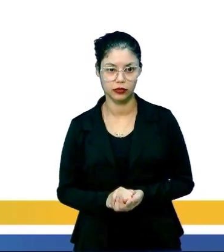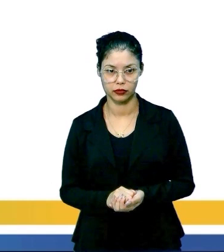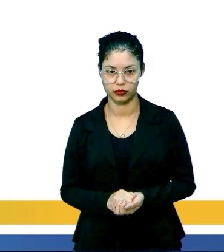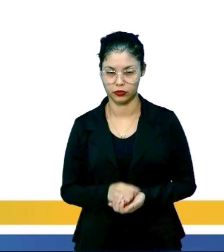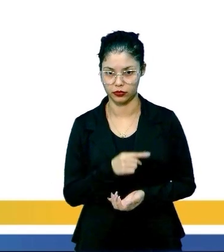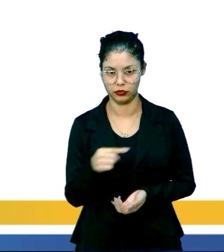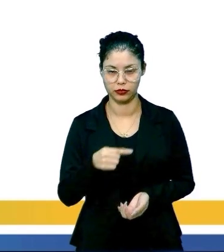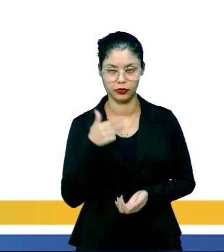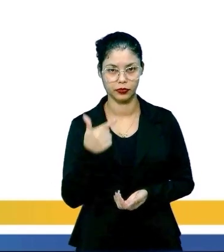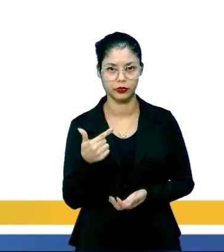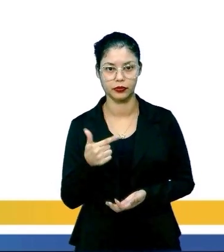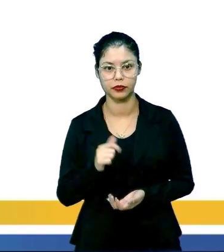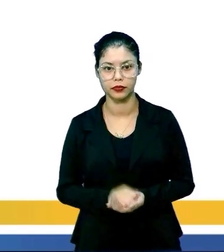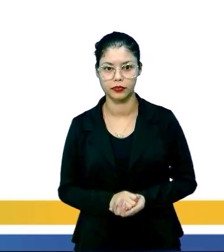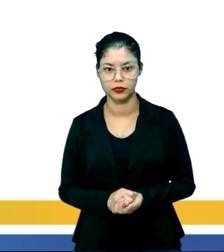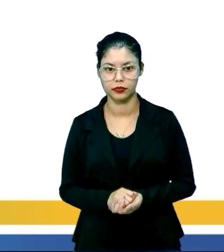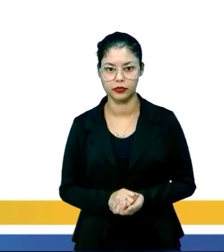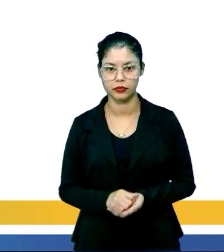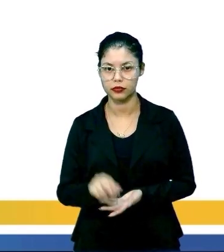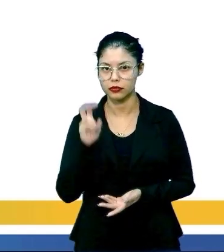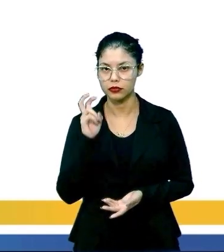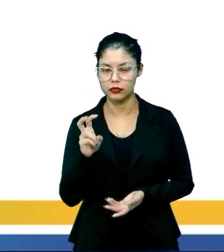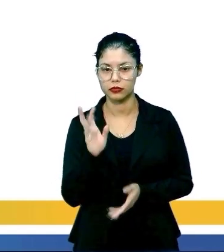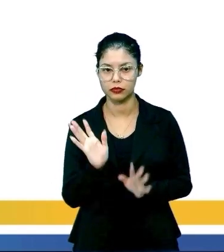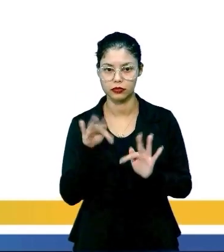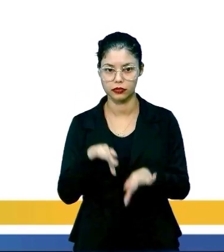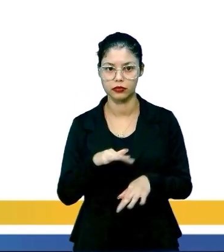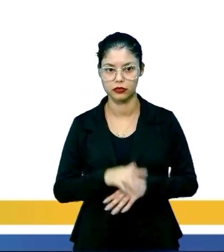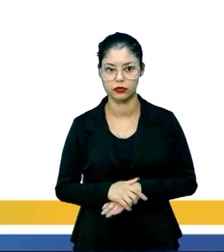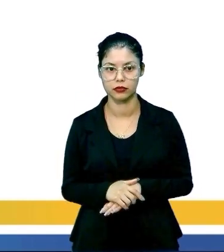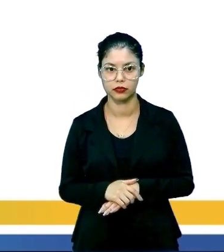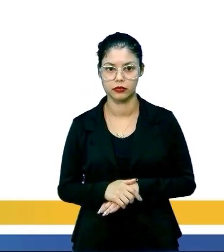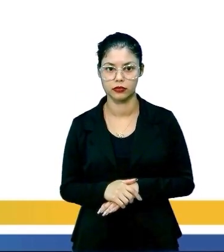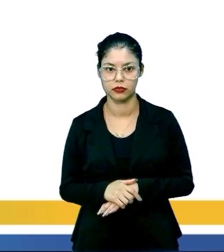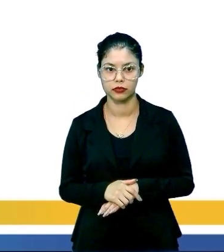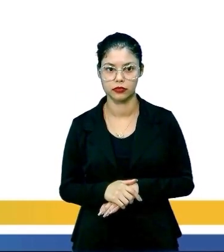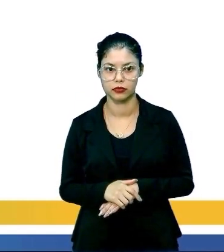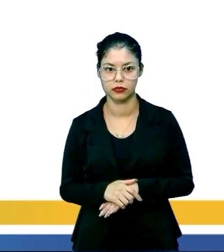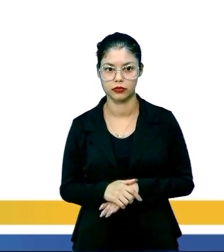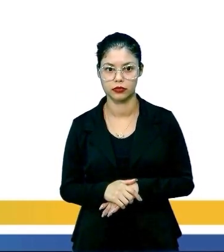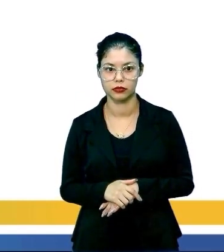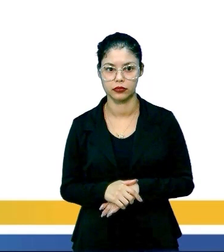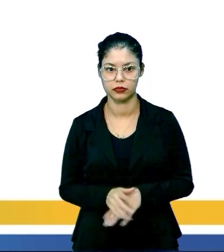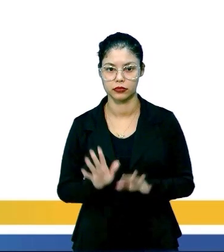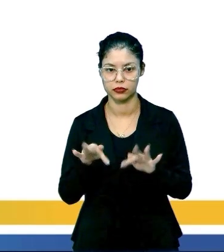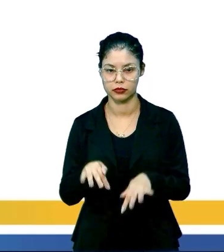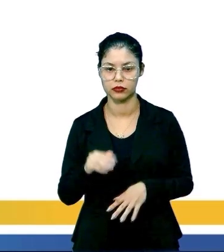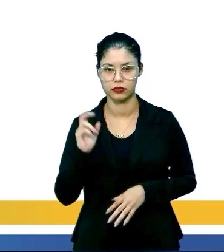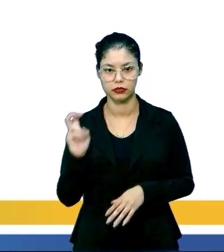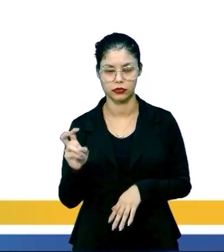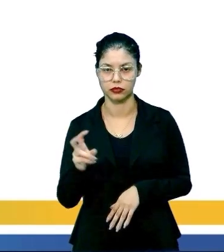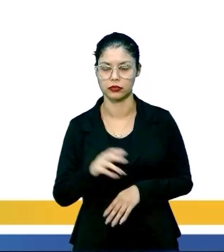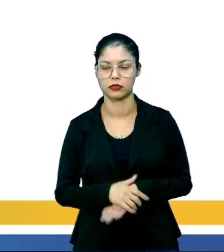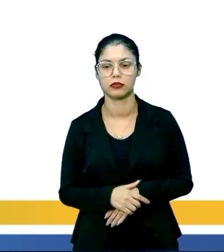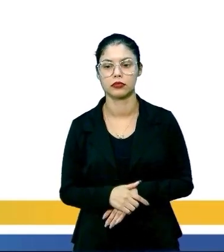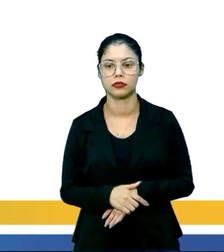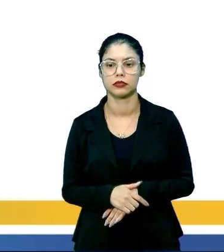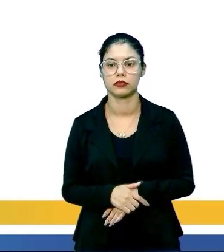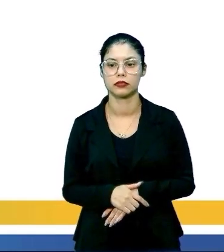menos 2 é igual a 5 lá no final. E o f de 2 lá no final, ó, é igual a